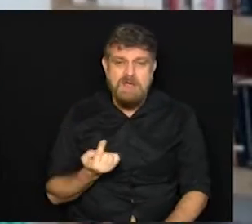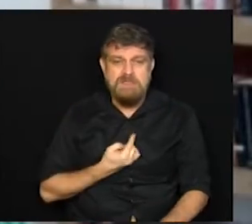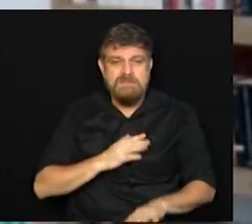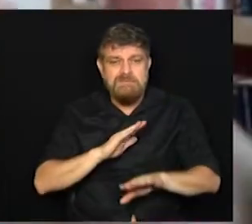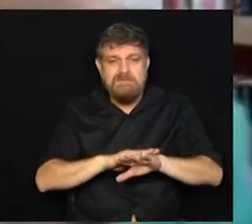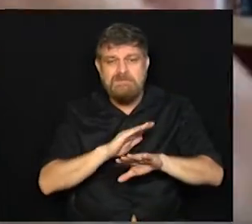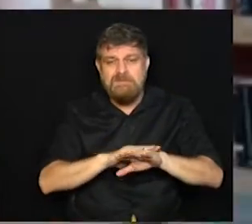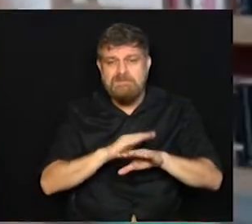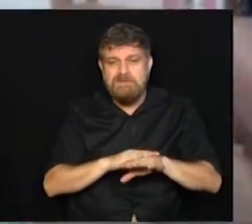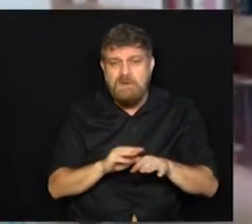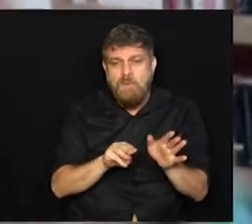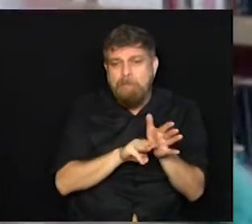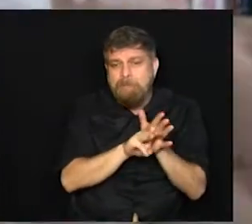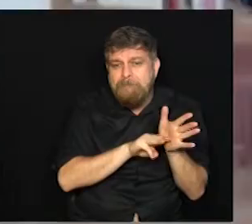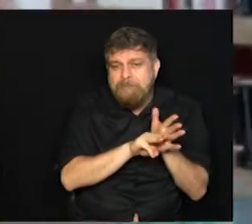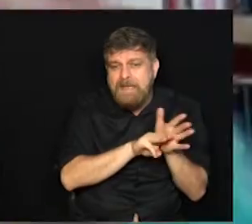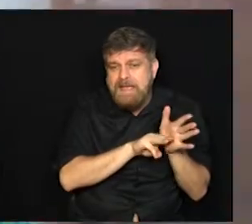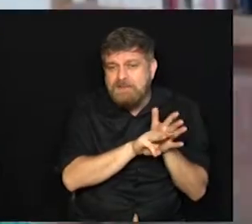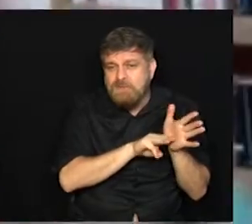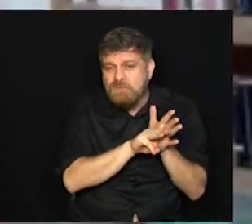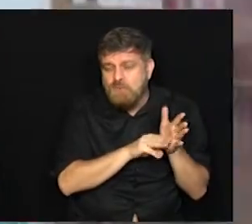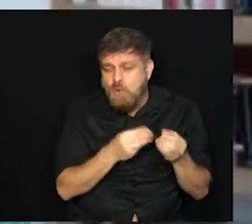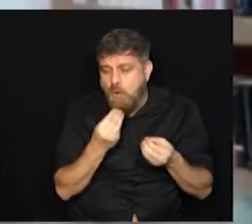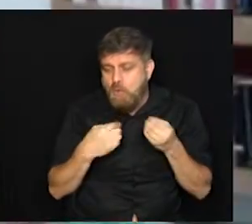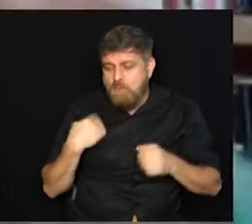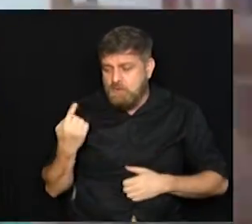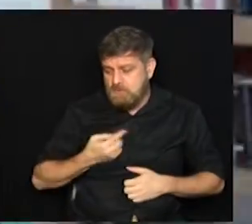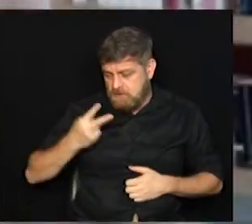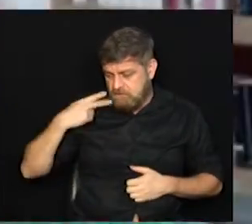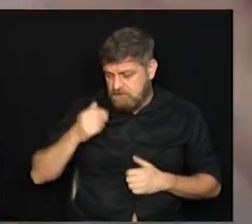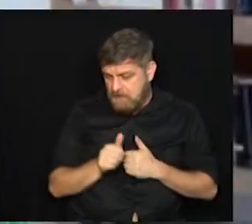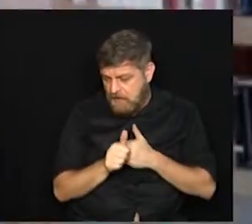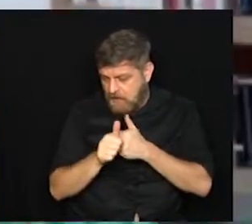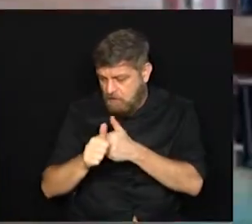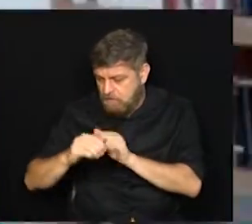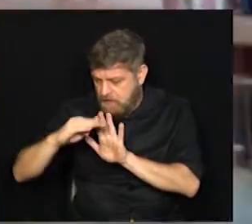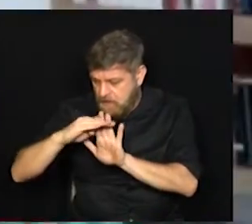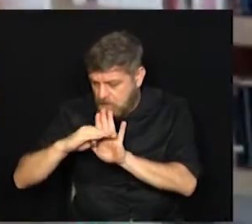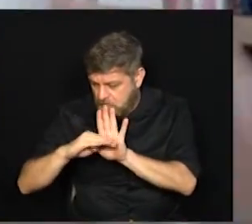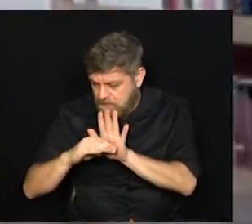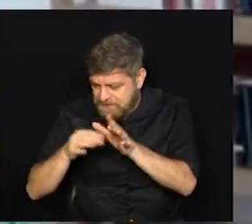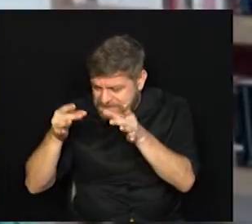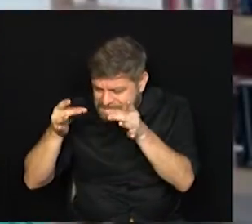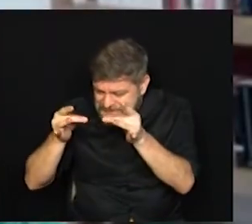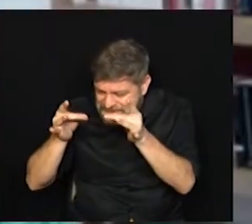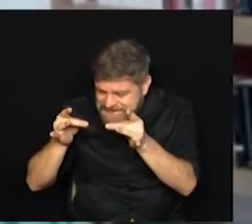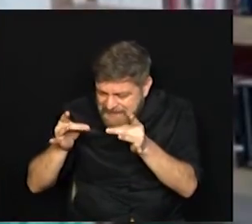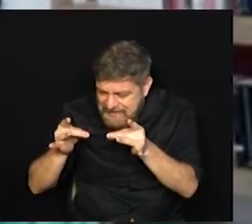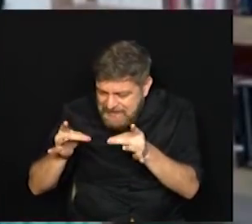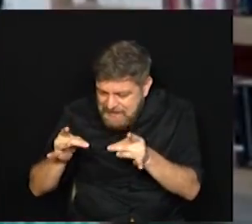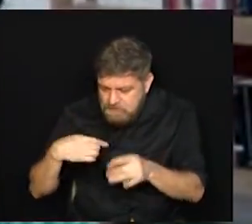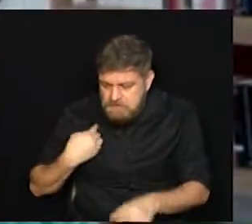um método de que a gente possa ir acompanhando esses planos no fino mesmo, sabe?